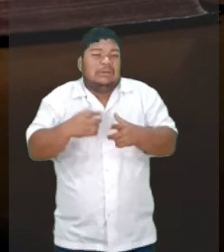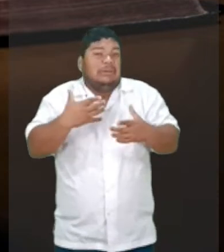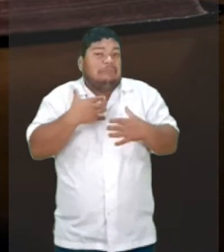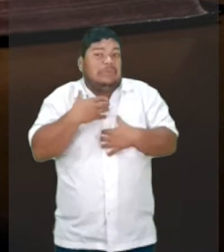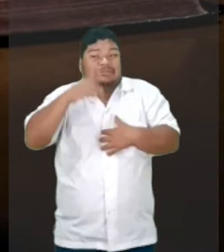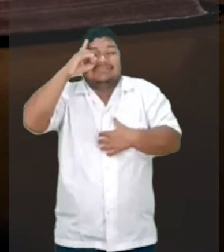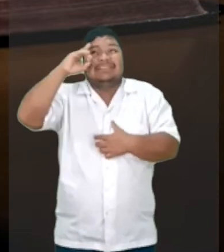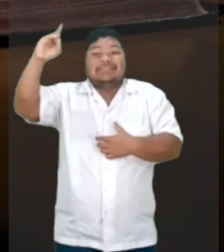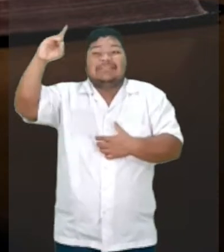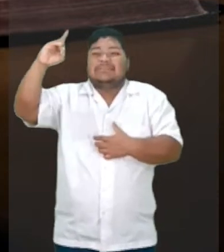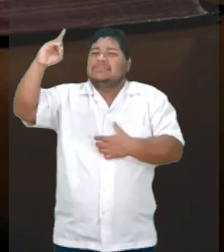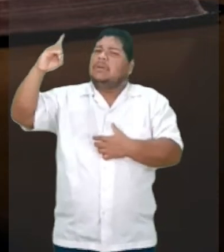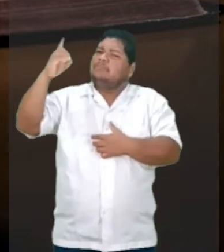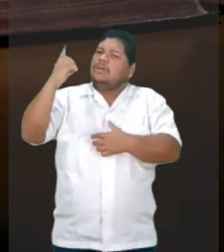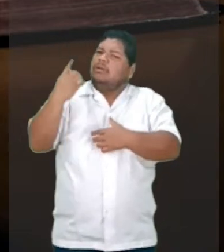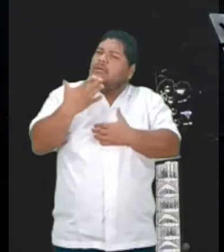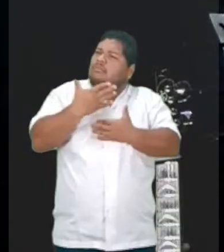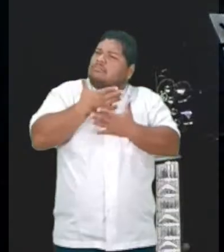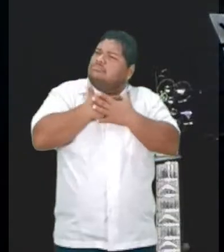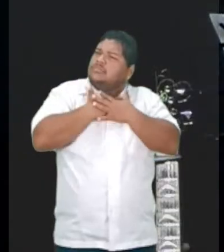não considera a minha causa.